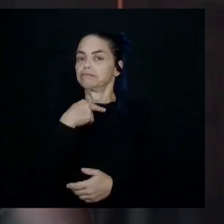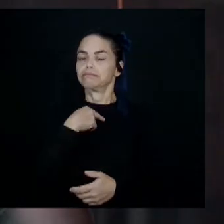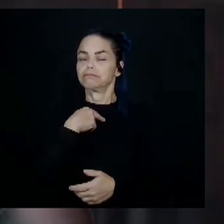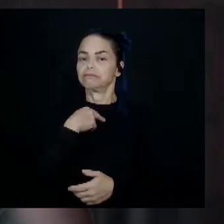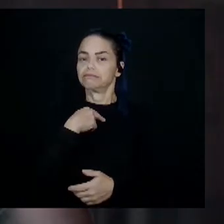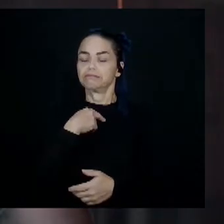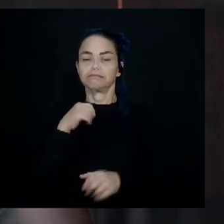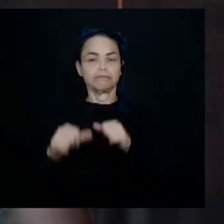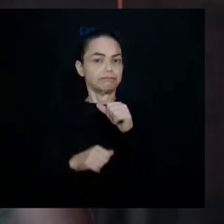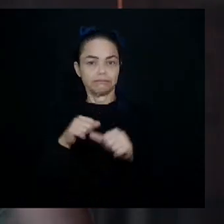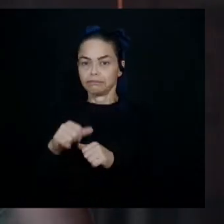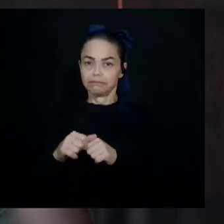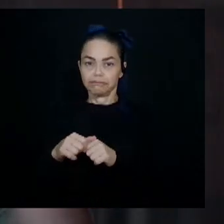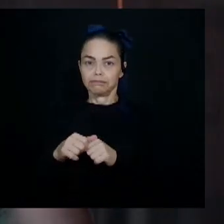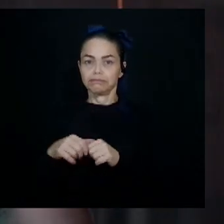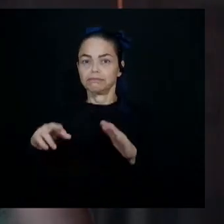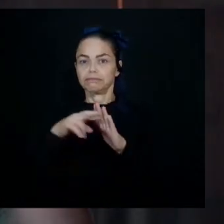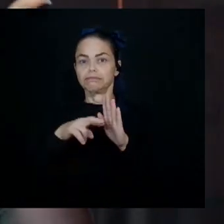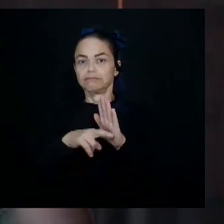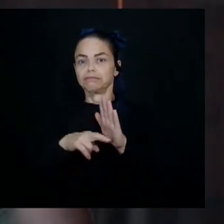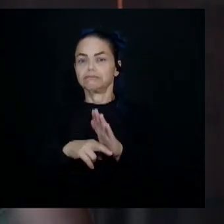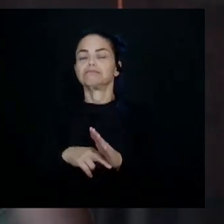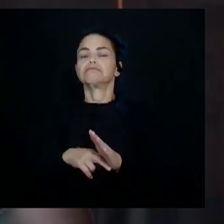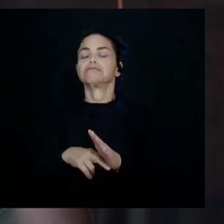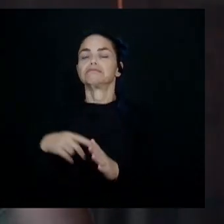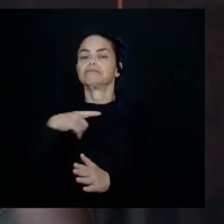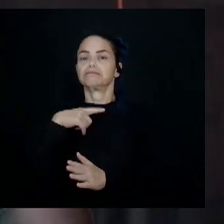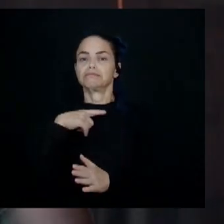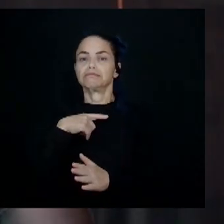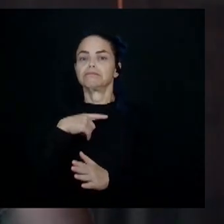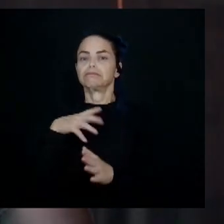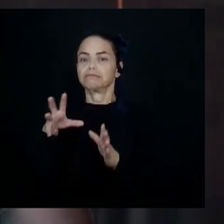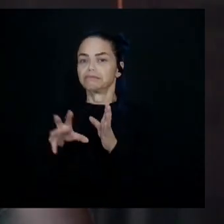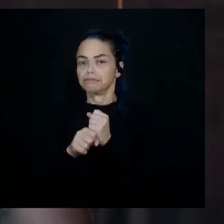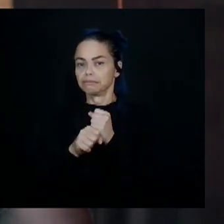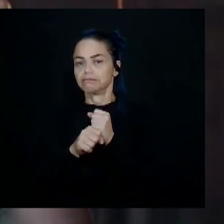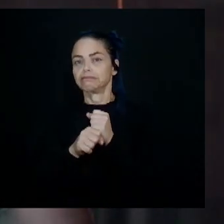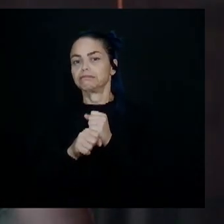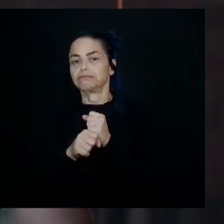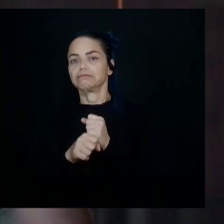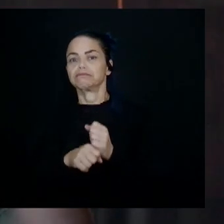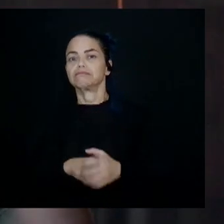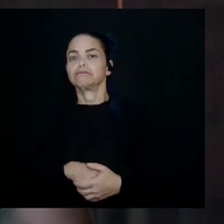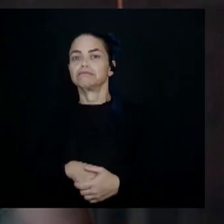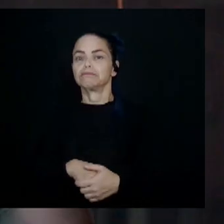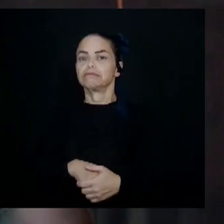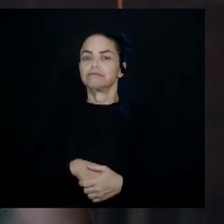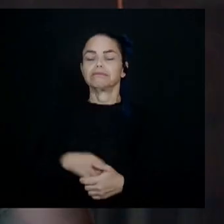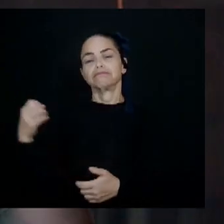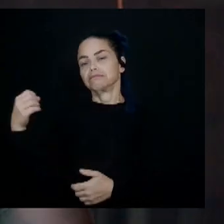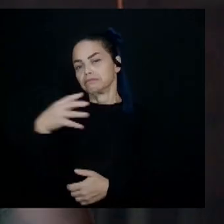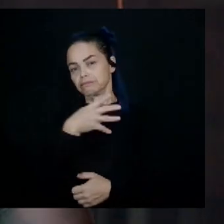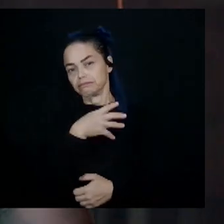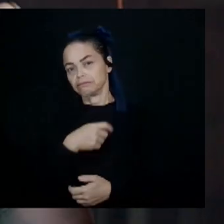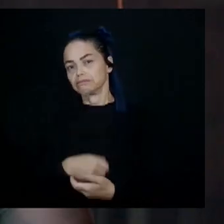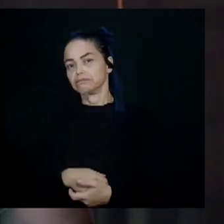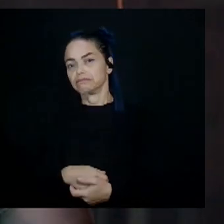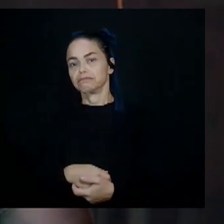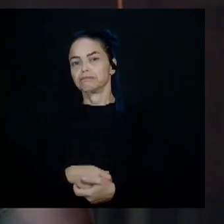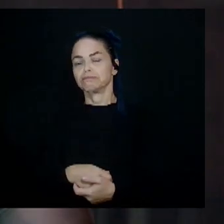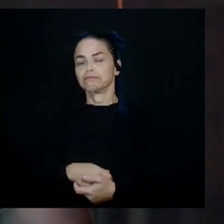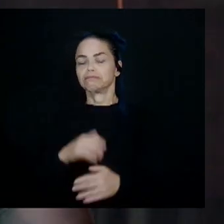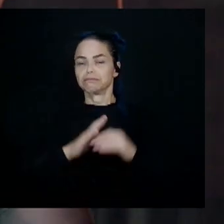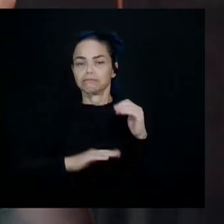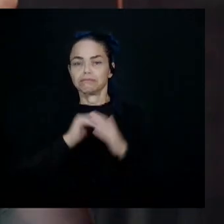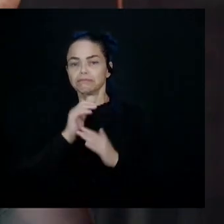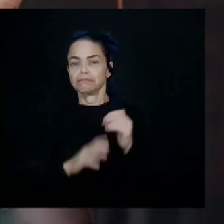essa rotina. Mas talvez tenha que acrescentar algo novo. Sim. Né? Algum profissional novo. Não